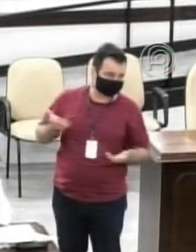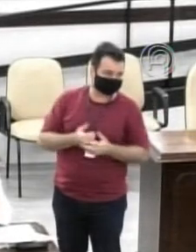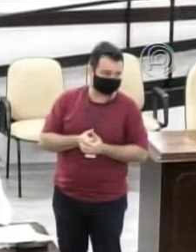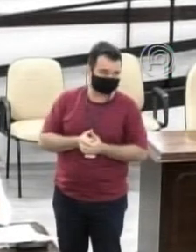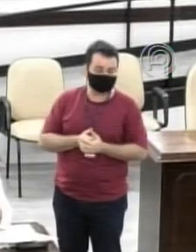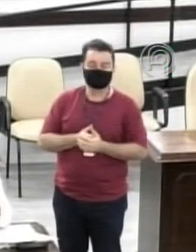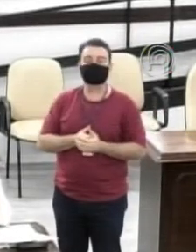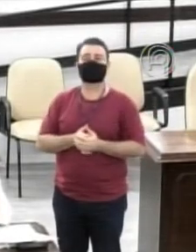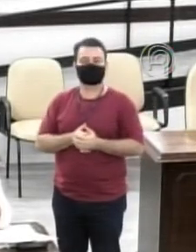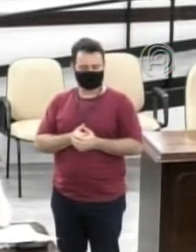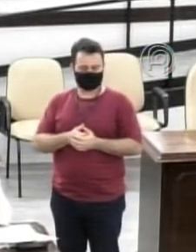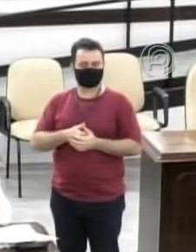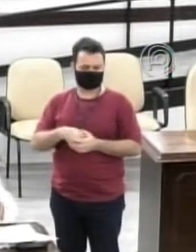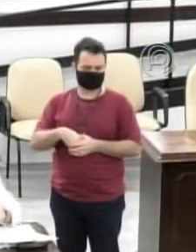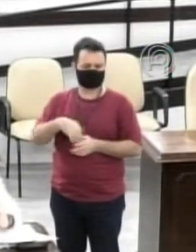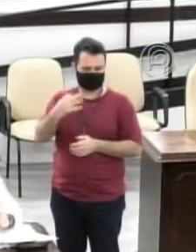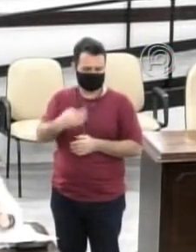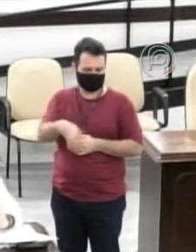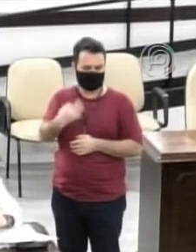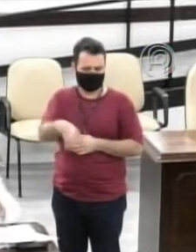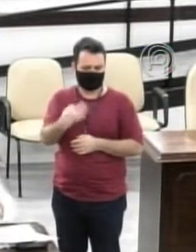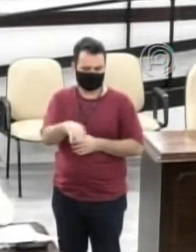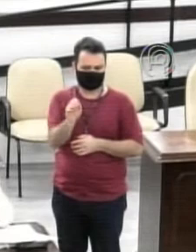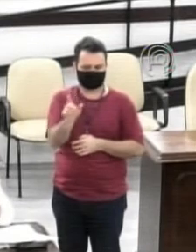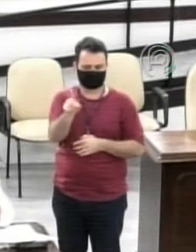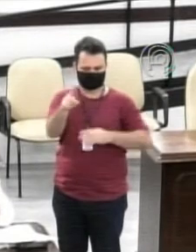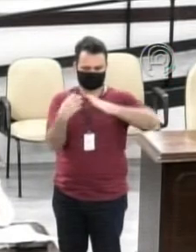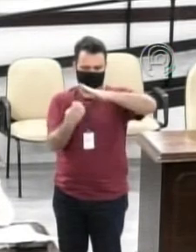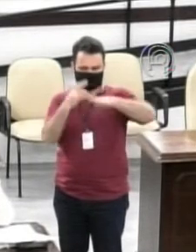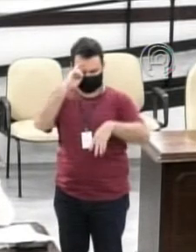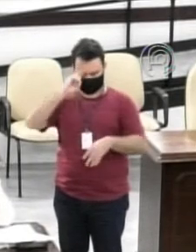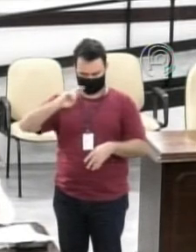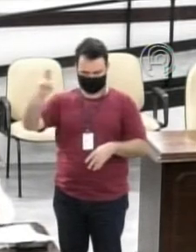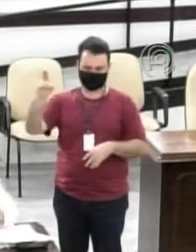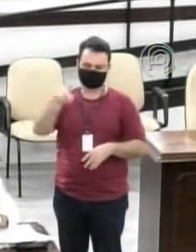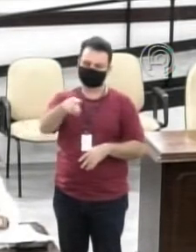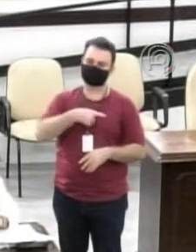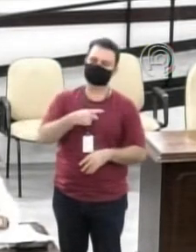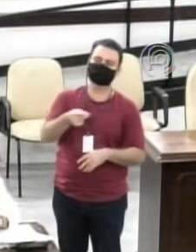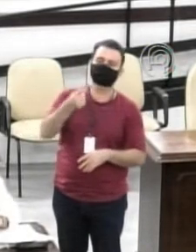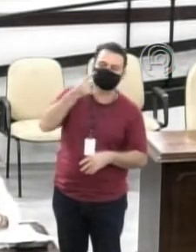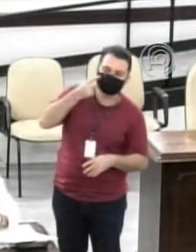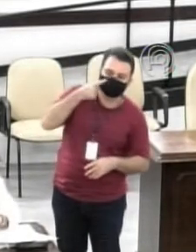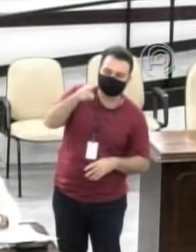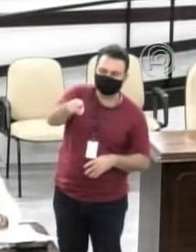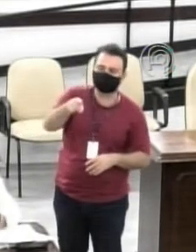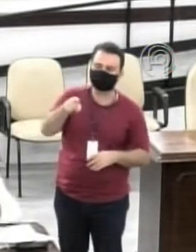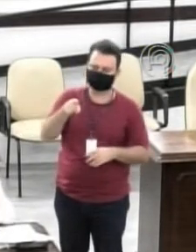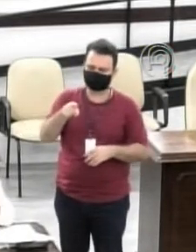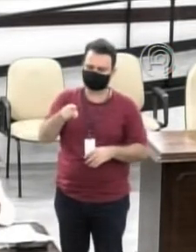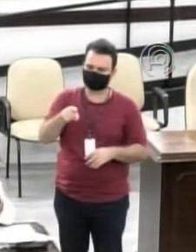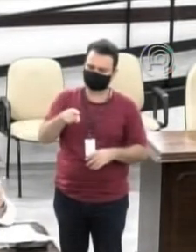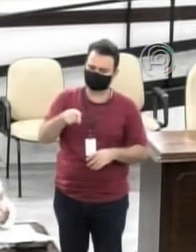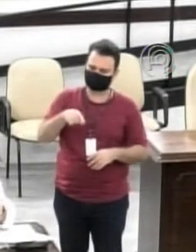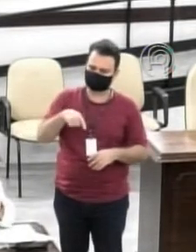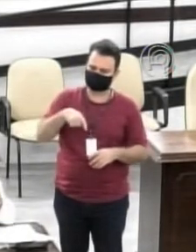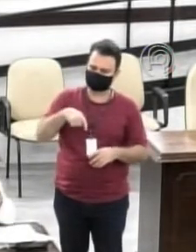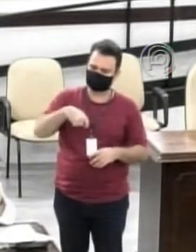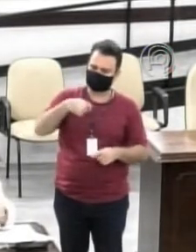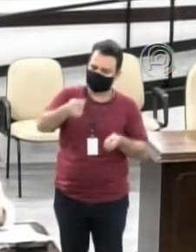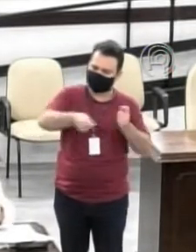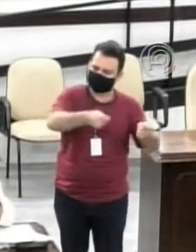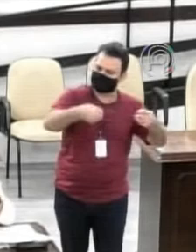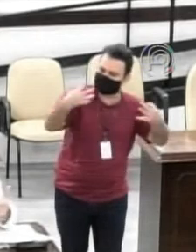programada alteração na jornada dos trabalhadores, que deixariam de prestar serviço no regime de 12 horas por